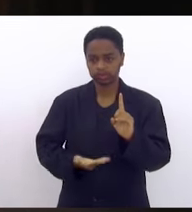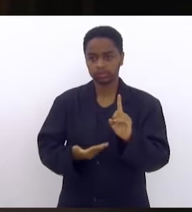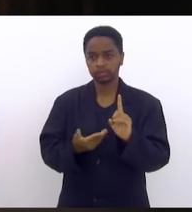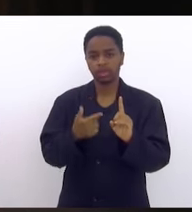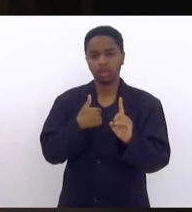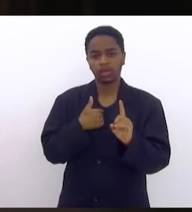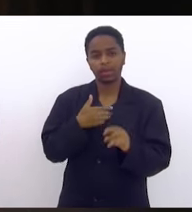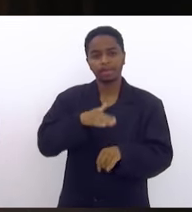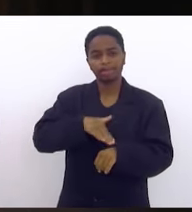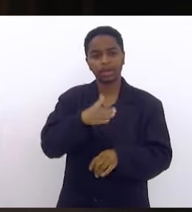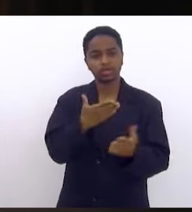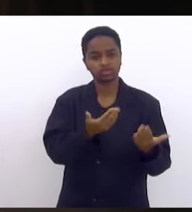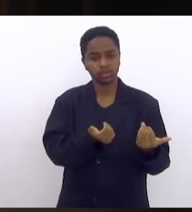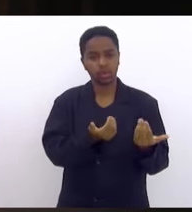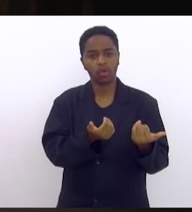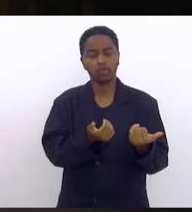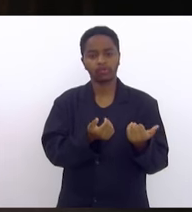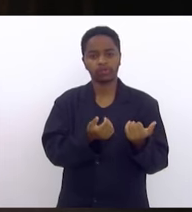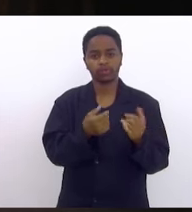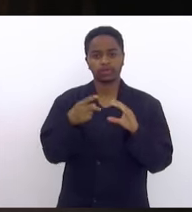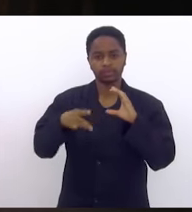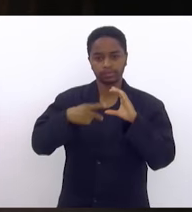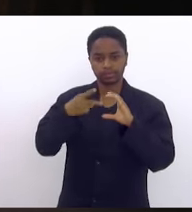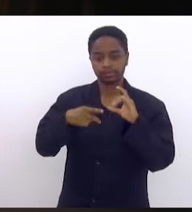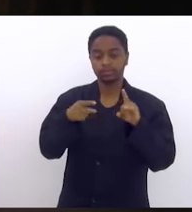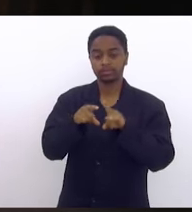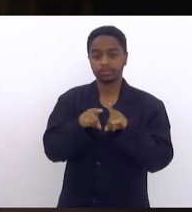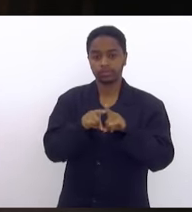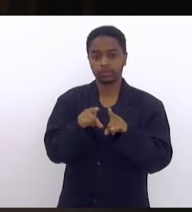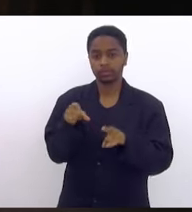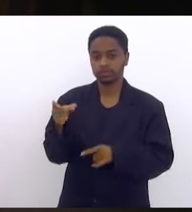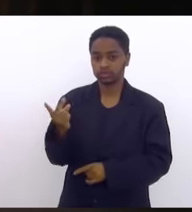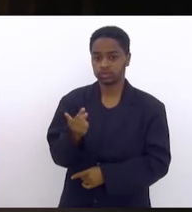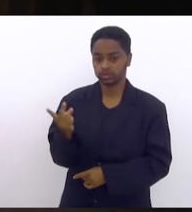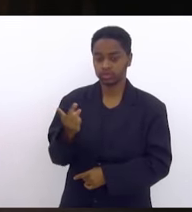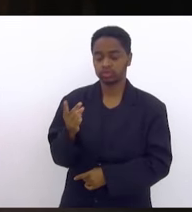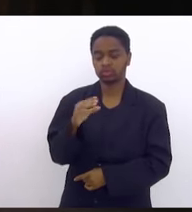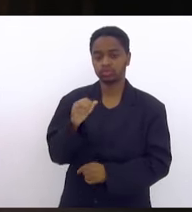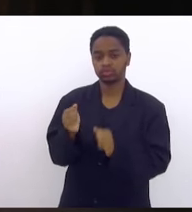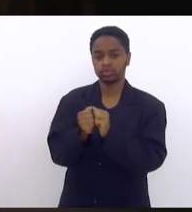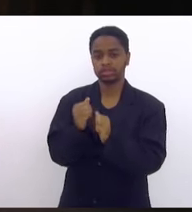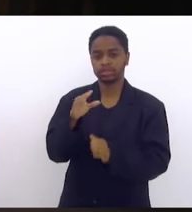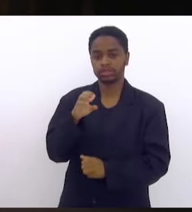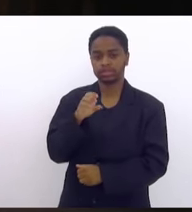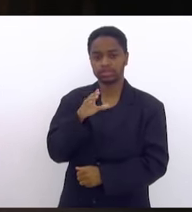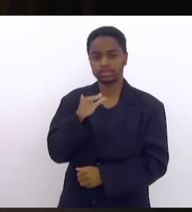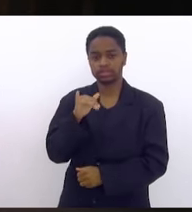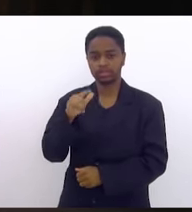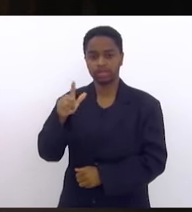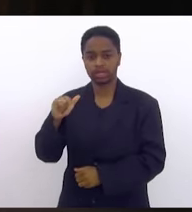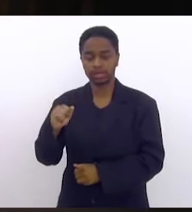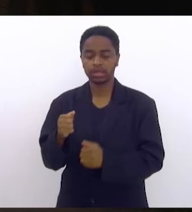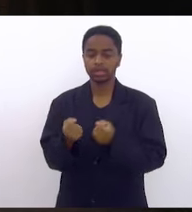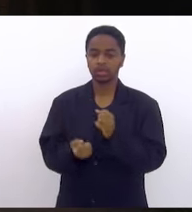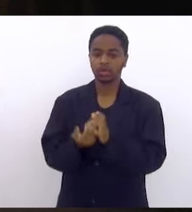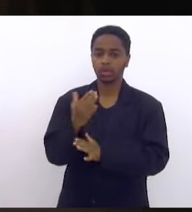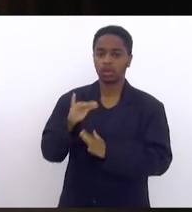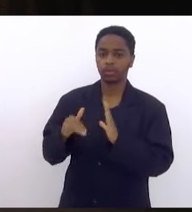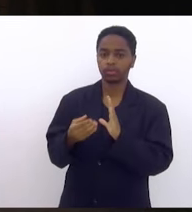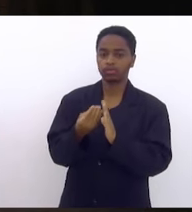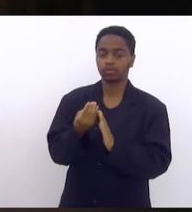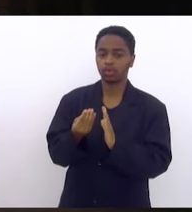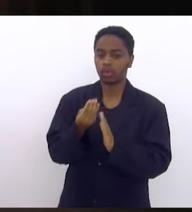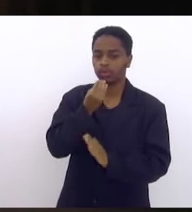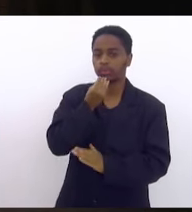né, Cecília? Você, juntamente com a Cecília, criou essa oportunidade para que eu estivesse legislando hoje no município de Mangaratiba, no qual eu tenho